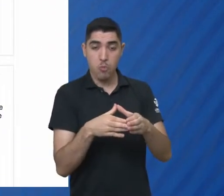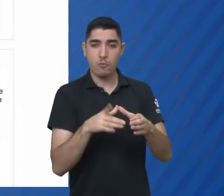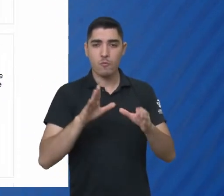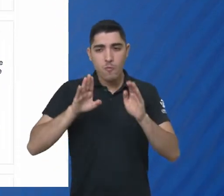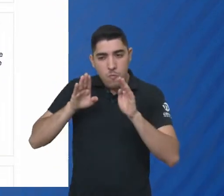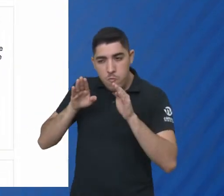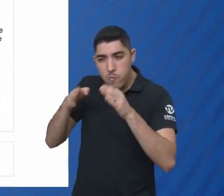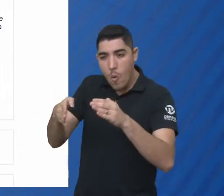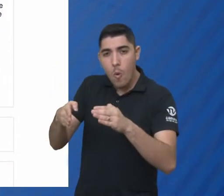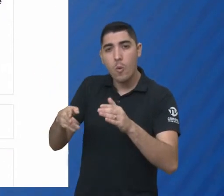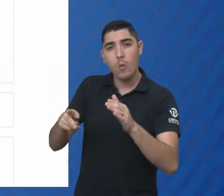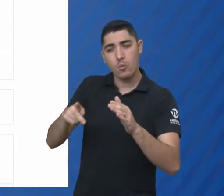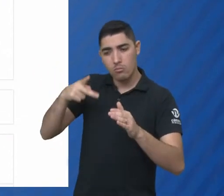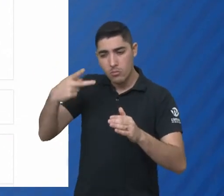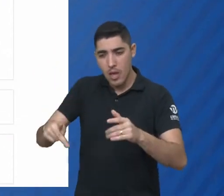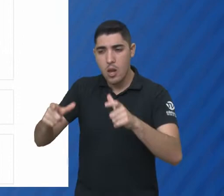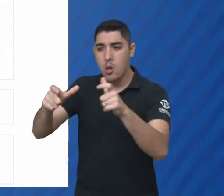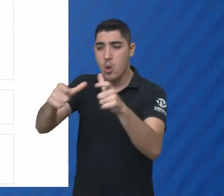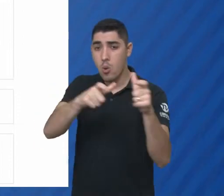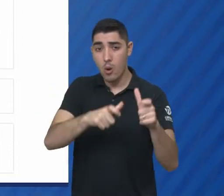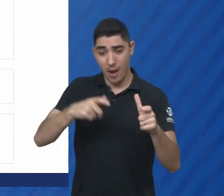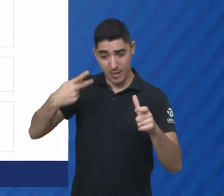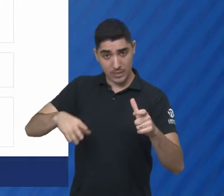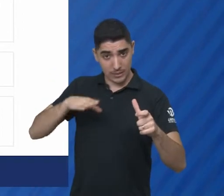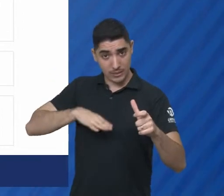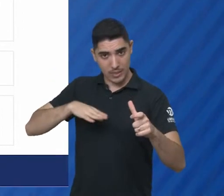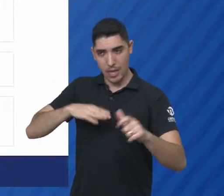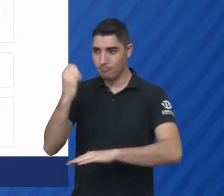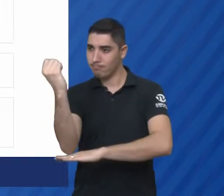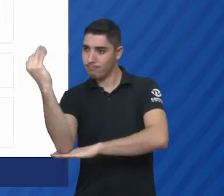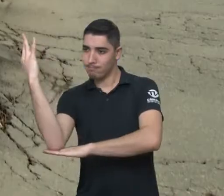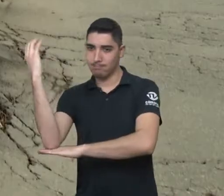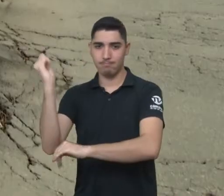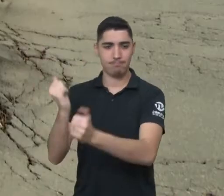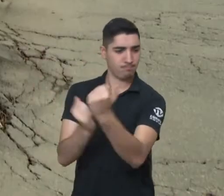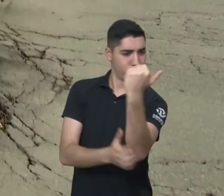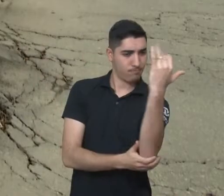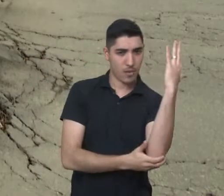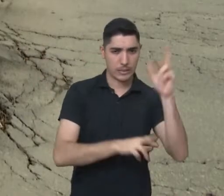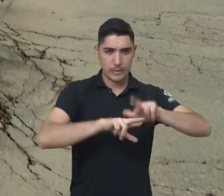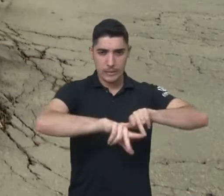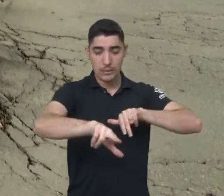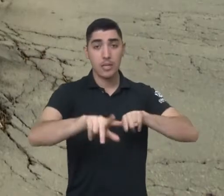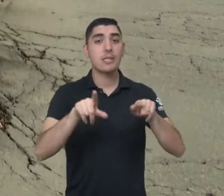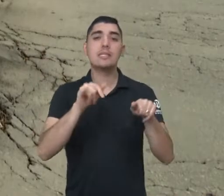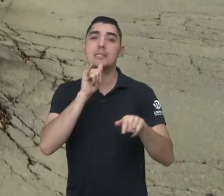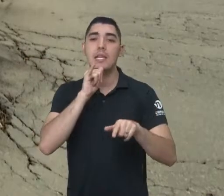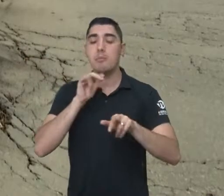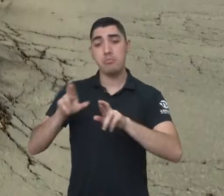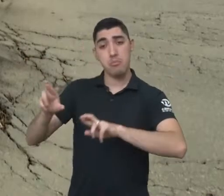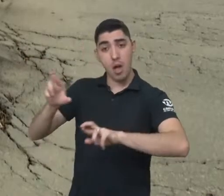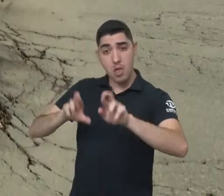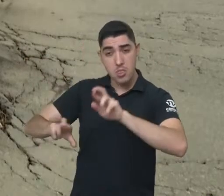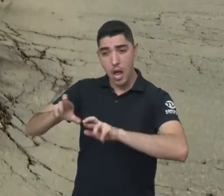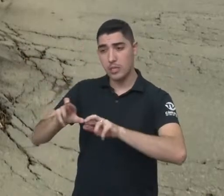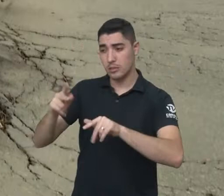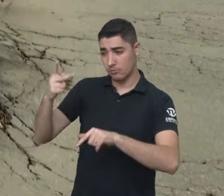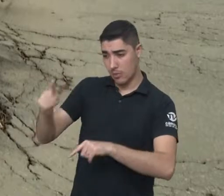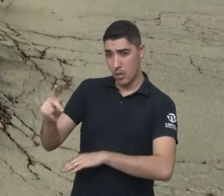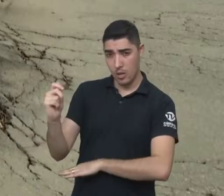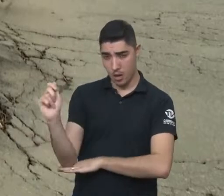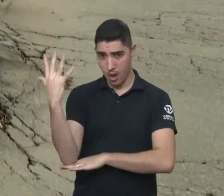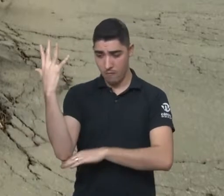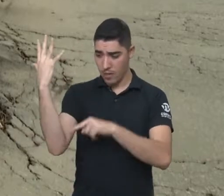de ações voltadas para a gestão do patrimônio arbóreo da cidade. Entre essas ações estão a análise preventiva